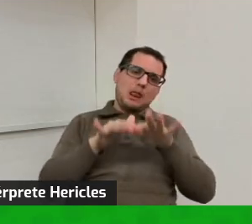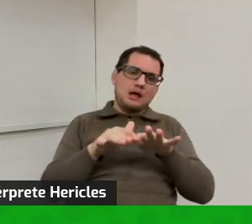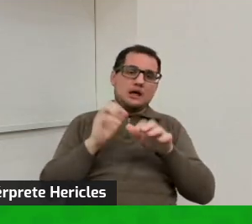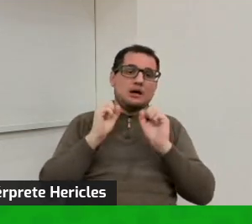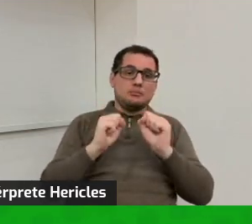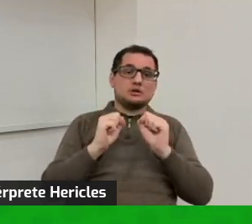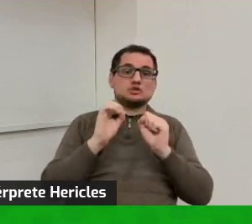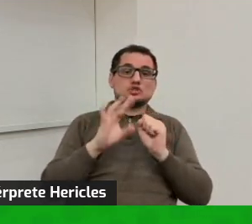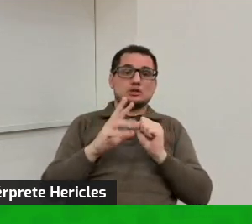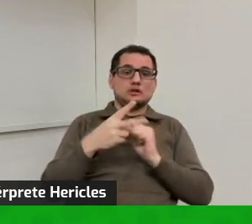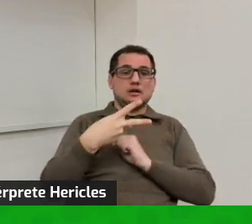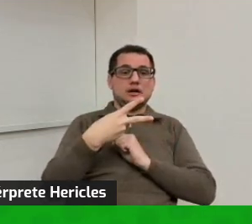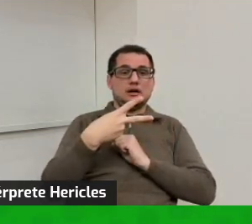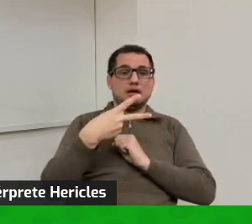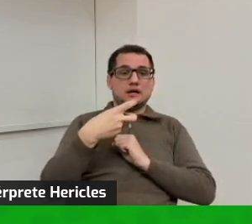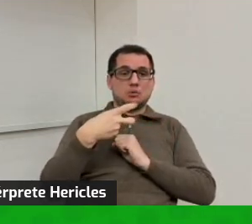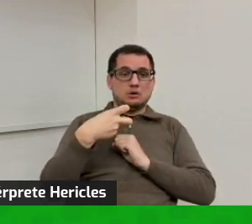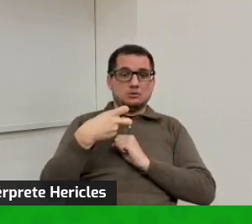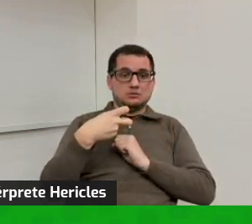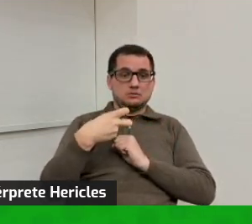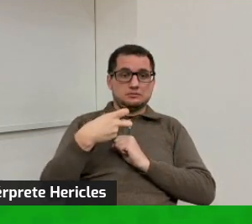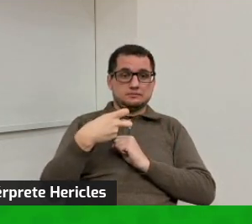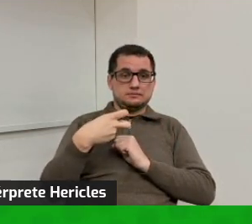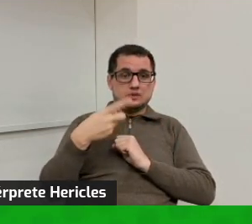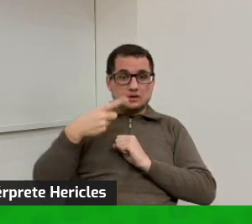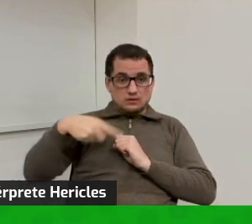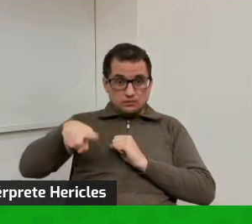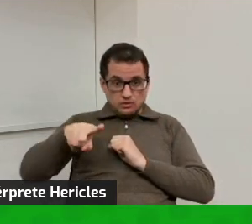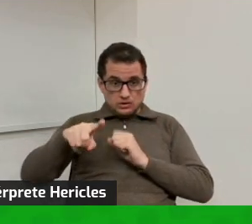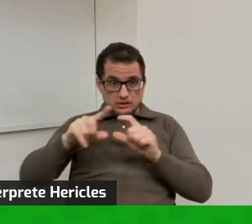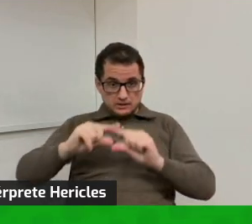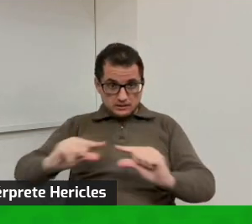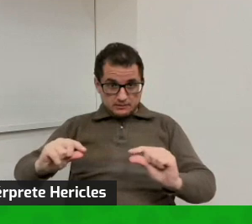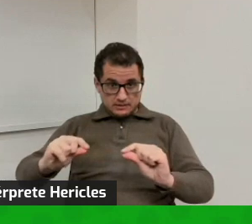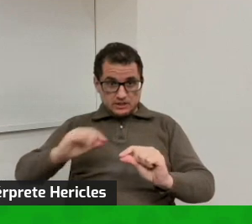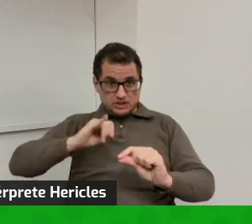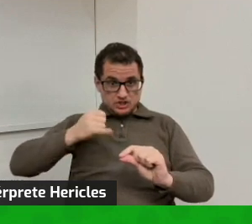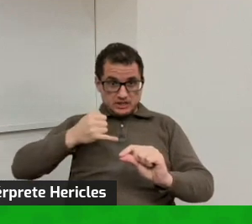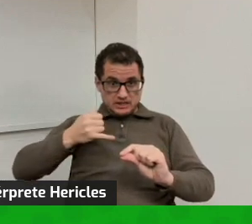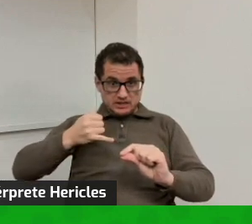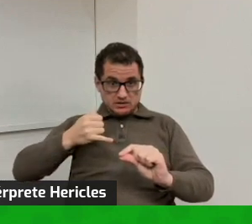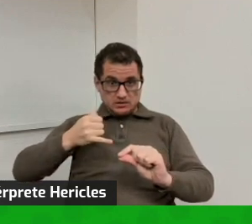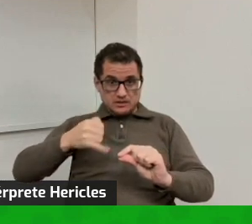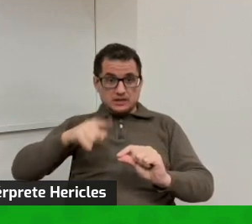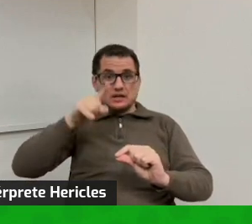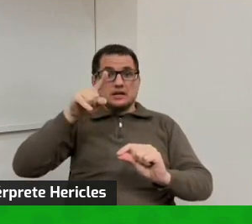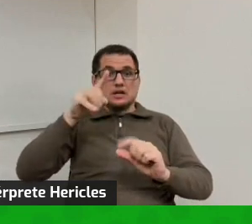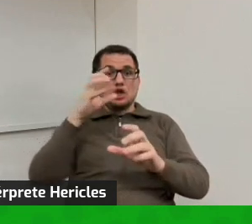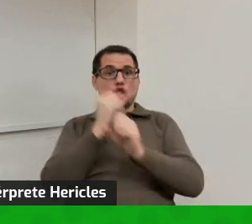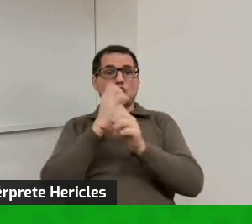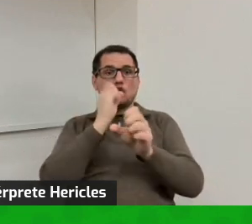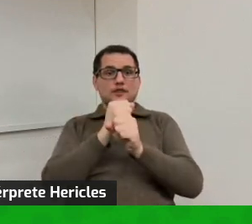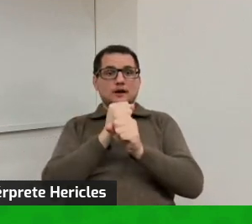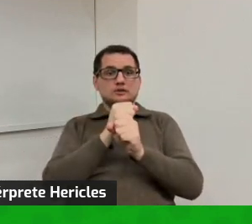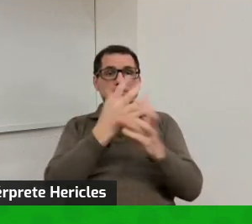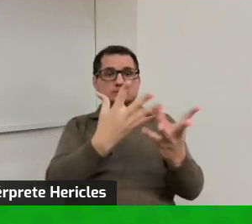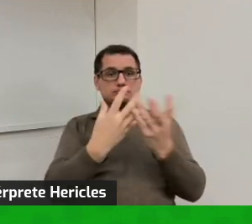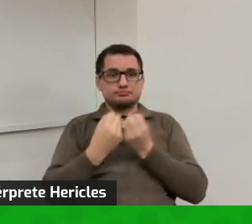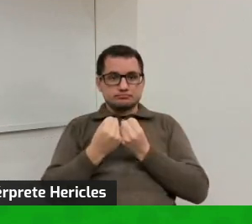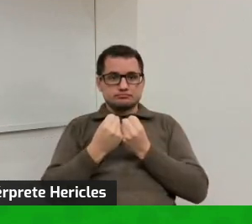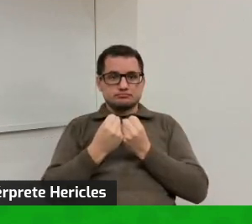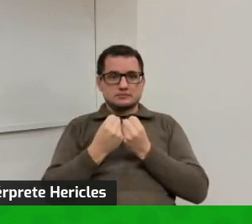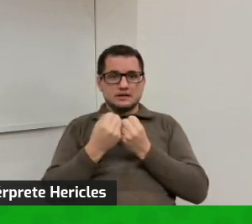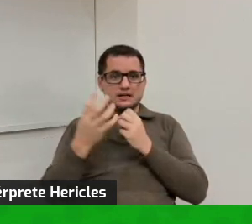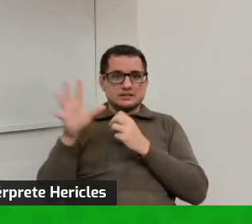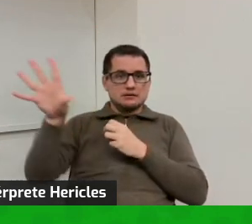só pressionar igual, venho aqui em janeiro e pego o meu total de receitas. e dou um Enter. Ele já